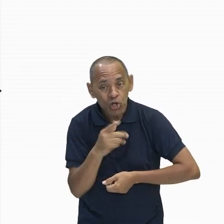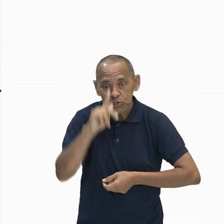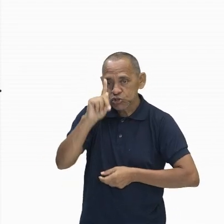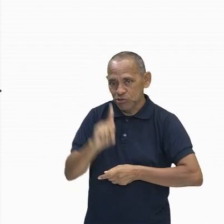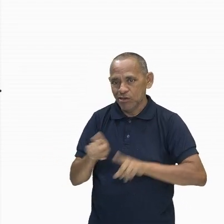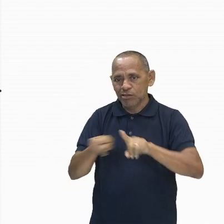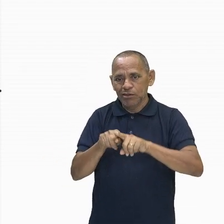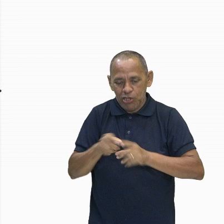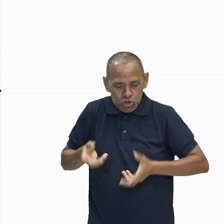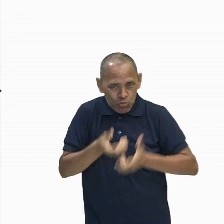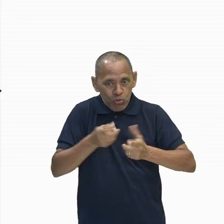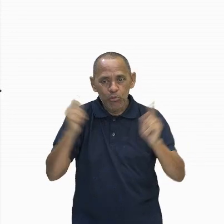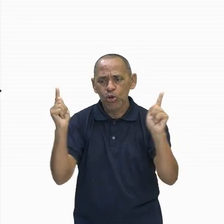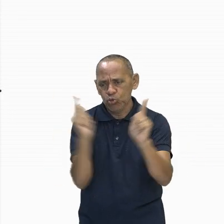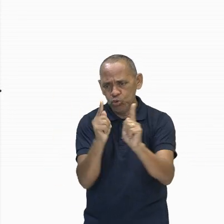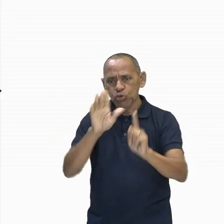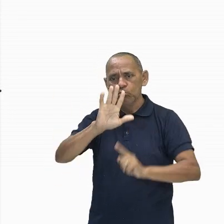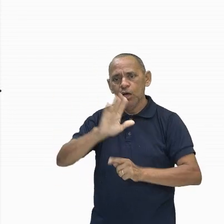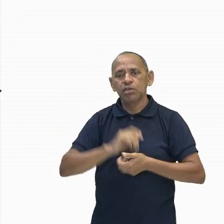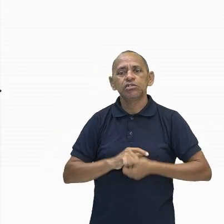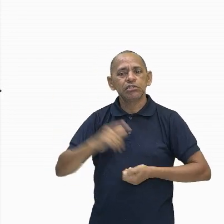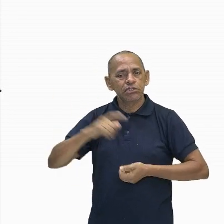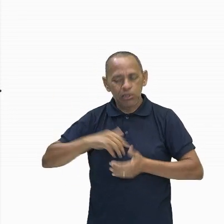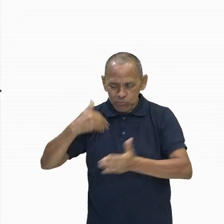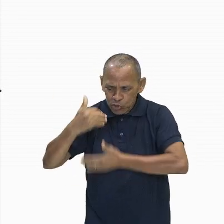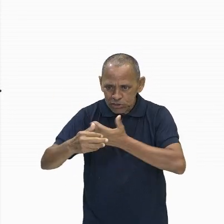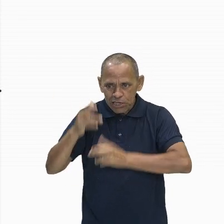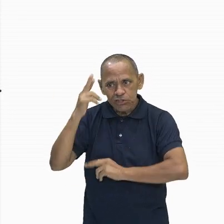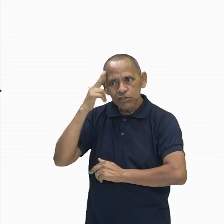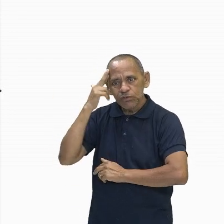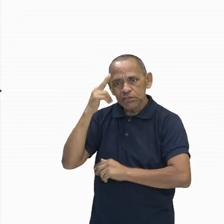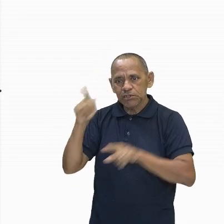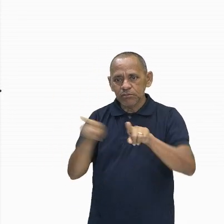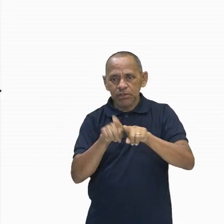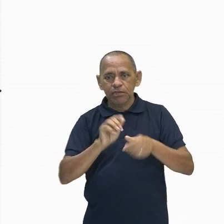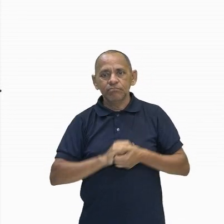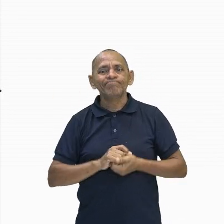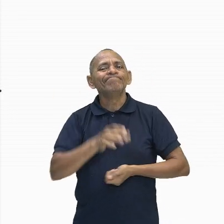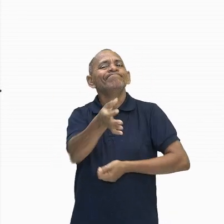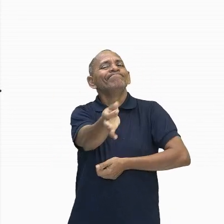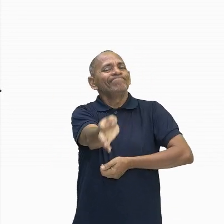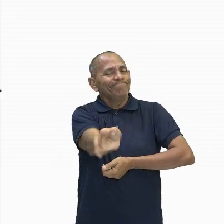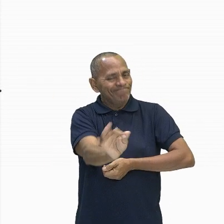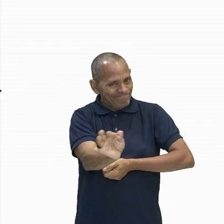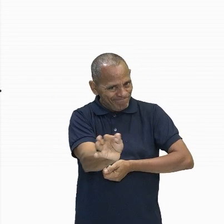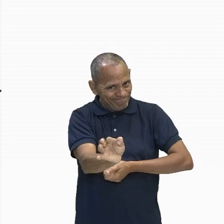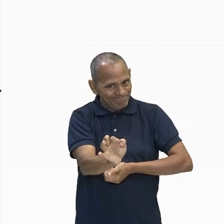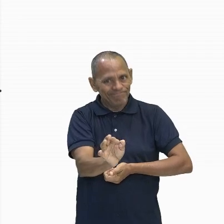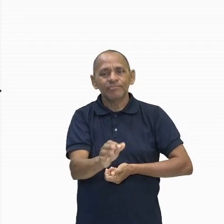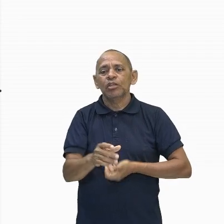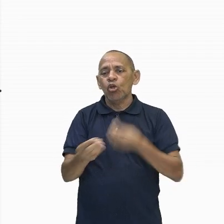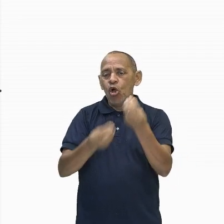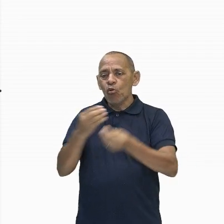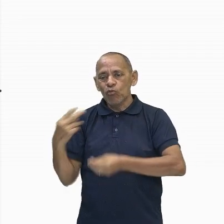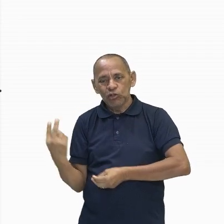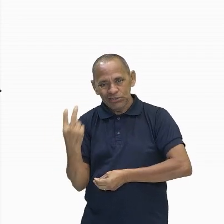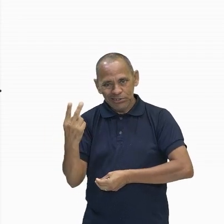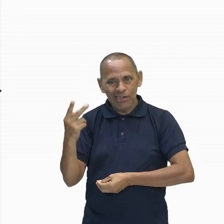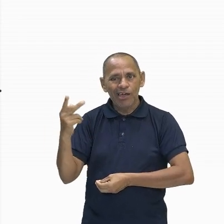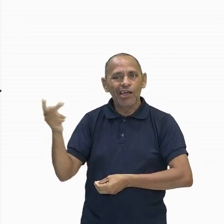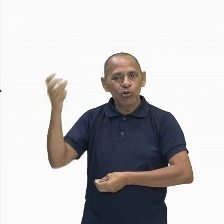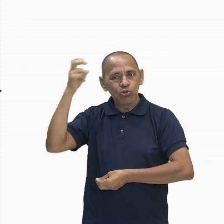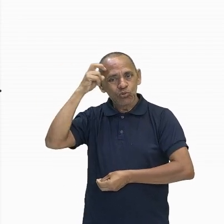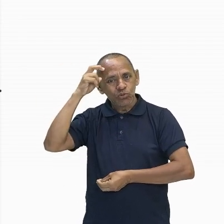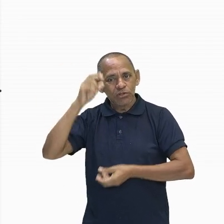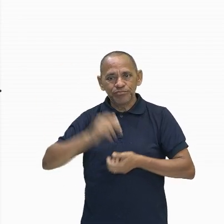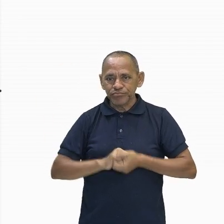poema curto, mas com muito processo de reflexão. Exatamente, é valorizar essa cultura, não ter vergonha, saber